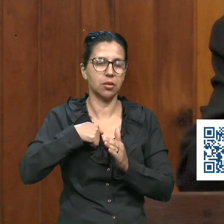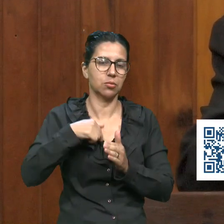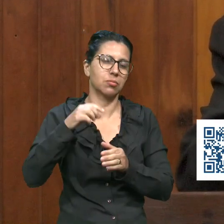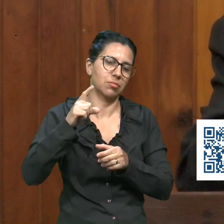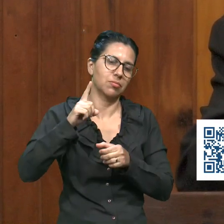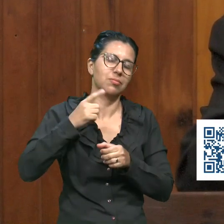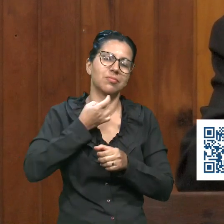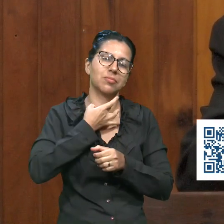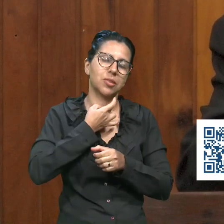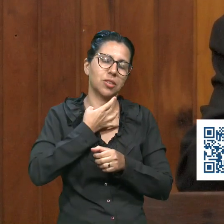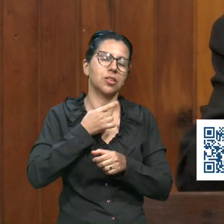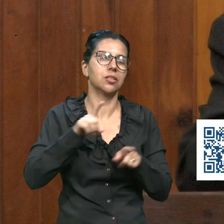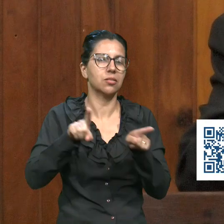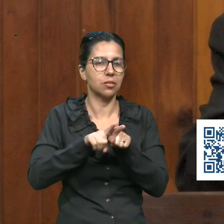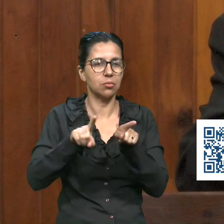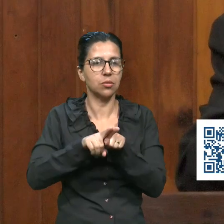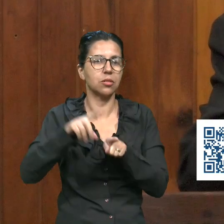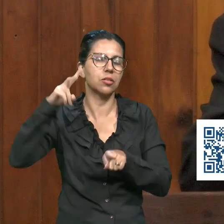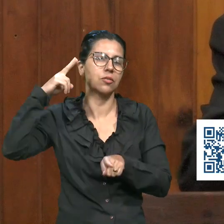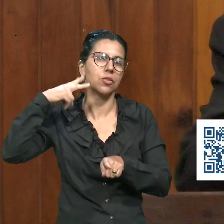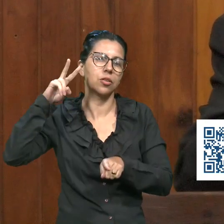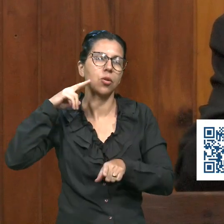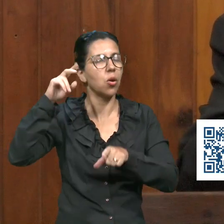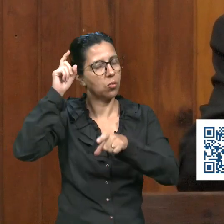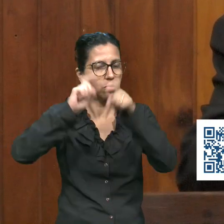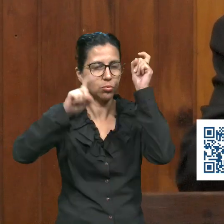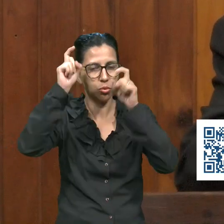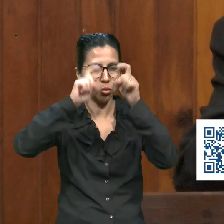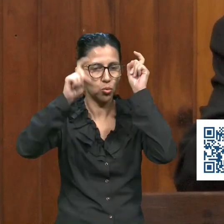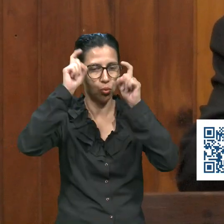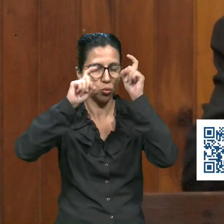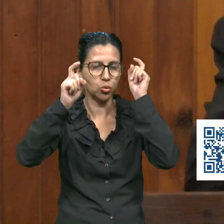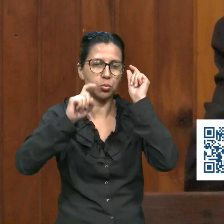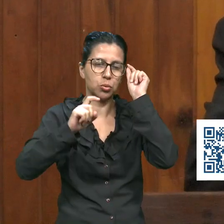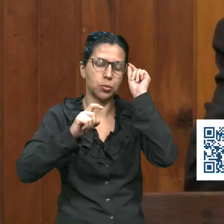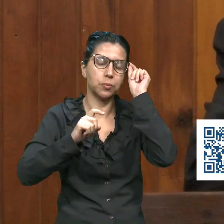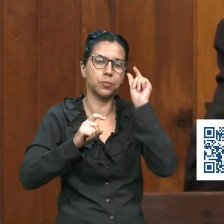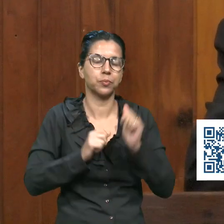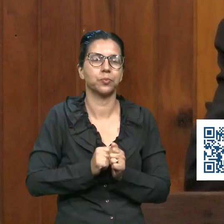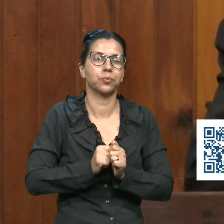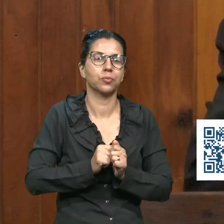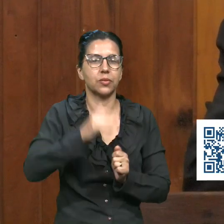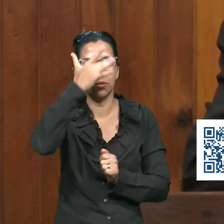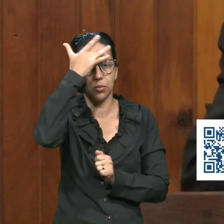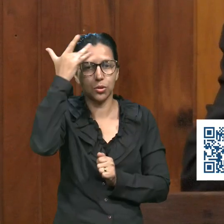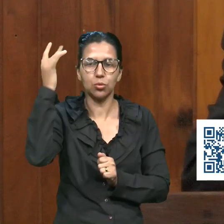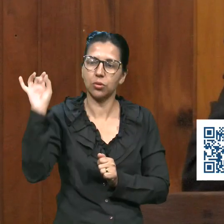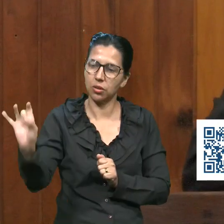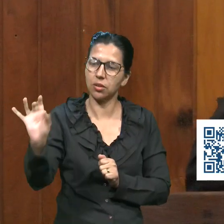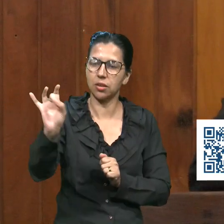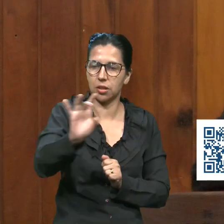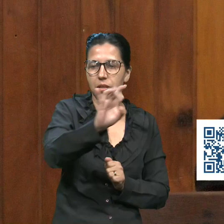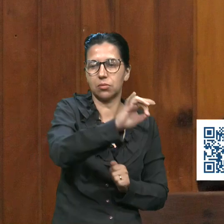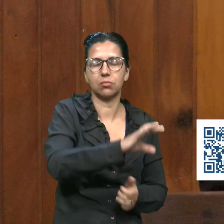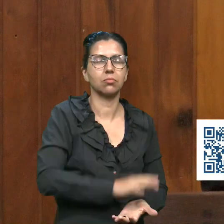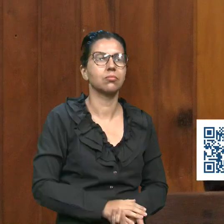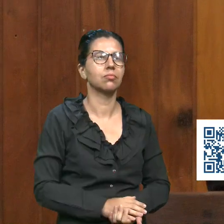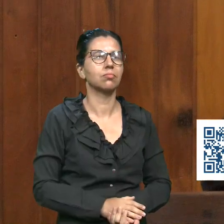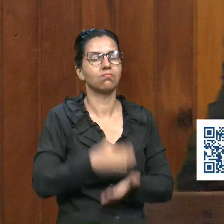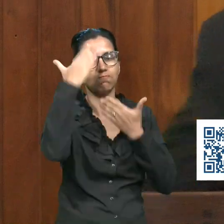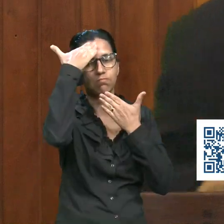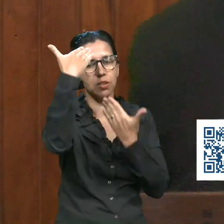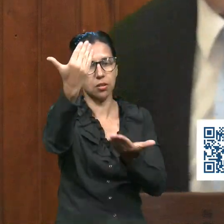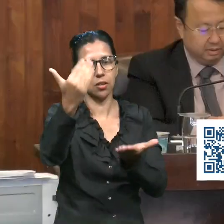além de vereador, que se preocupa naturalmente com a situação social de cada um dos senhores. Muito obrigado, senhor